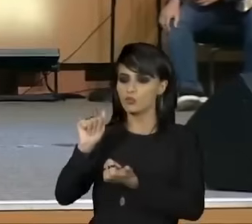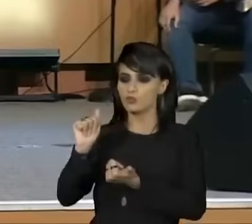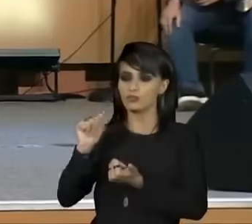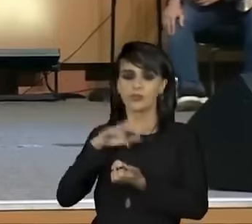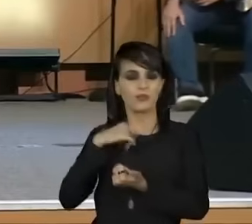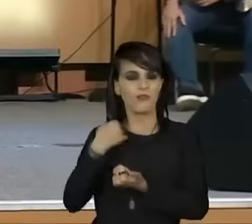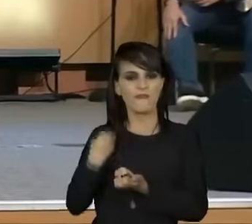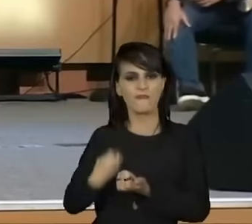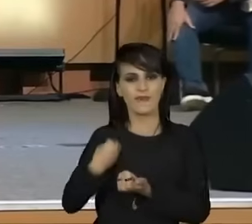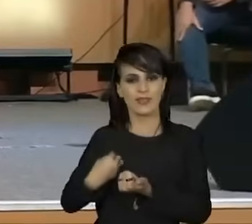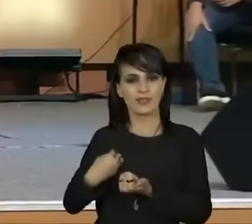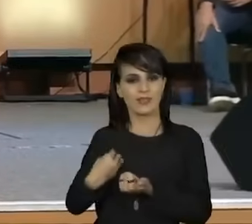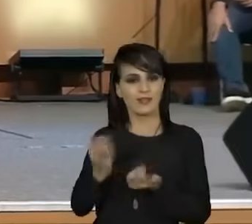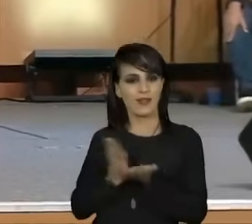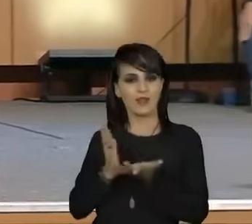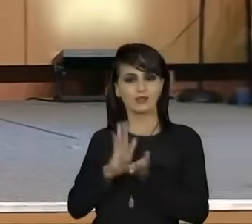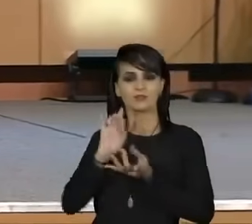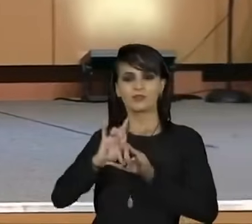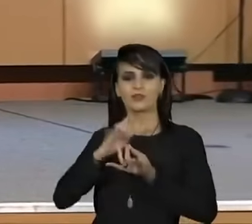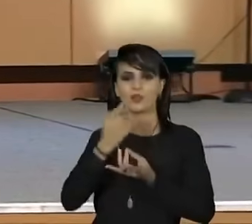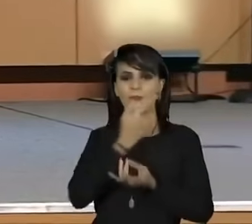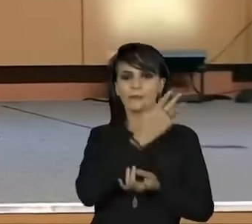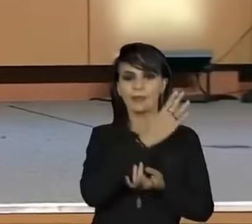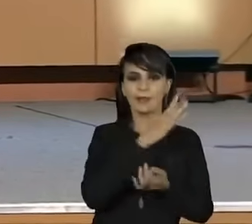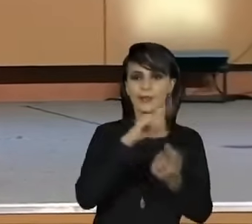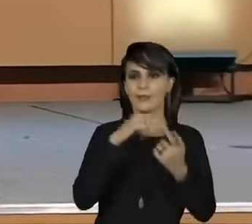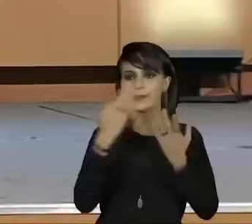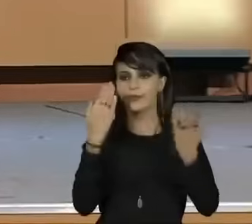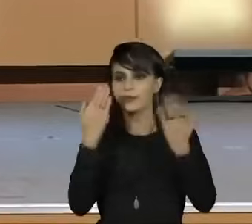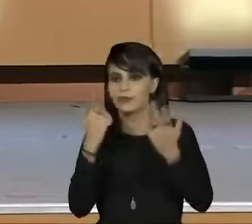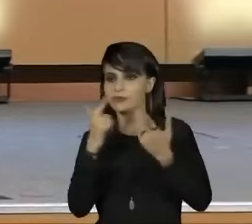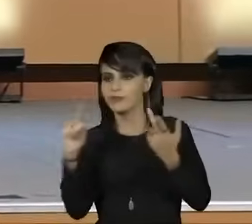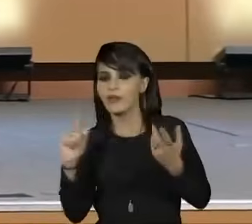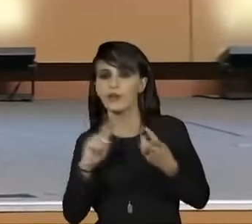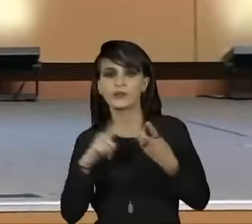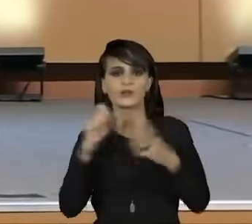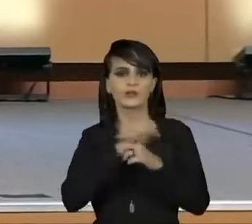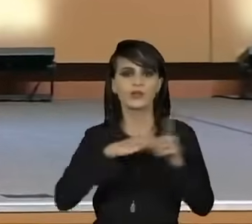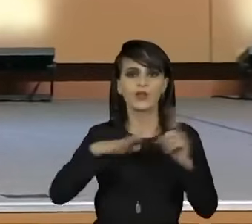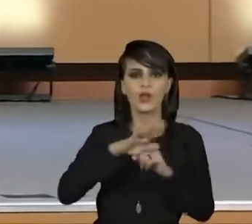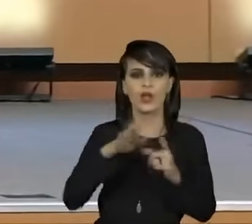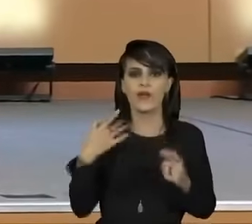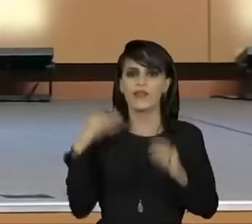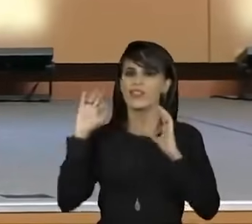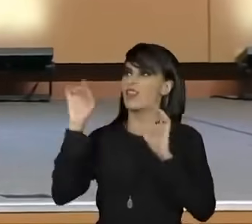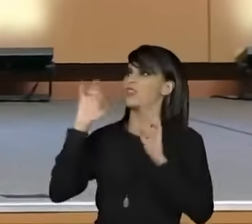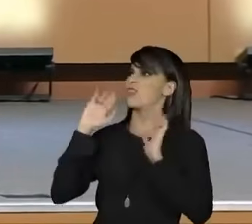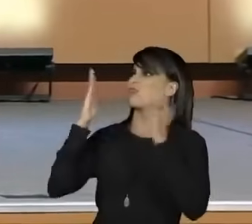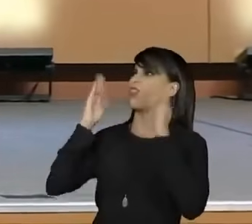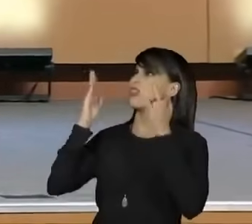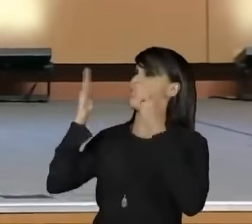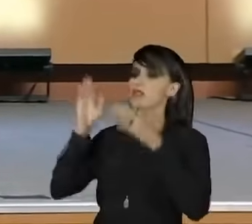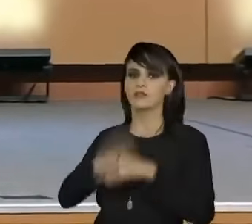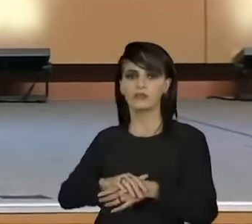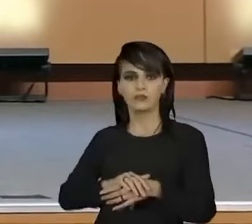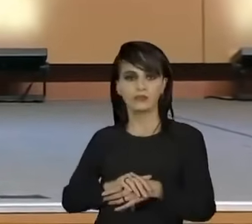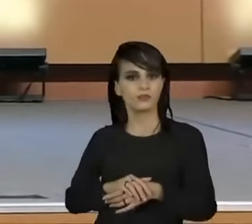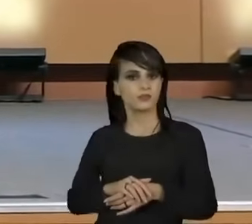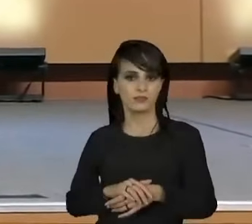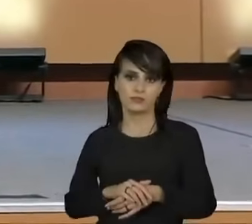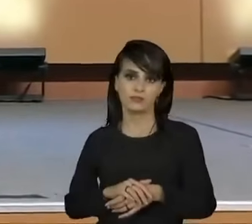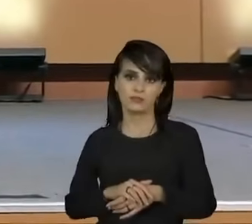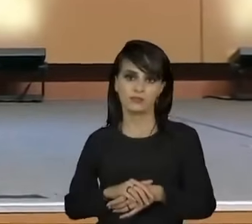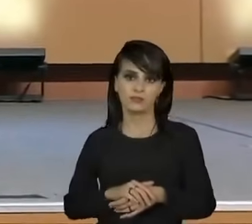crente é só o espiritual não tem mundo biológico não tem mundo psicológico não tem mundo sociológico vai ver Deus Deus não é não é profeta não